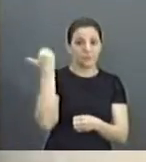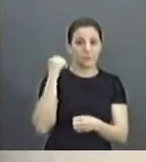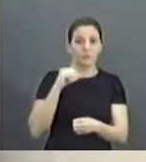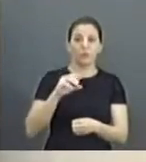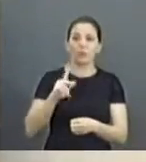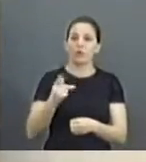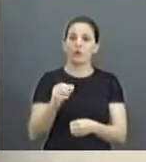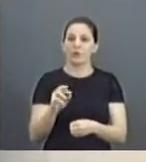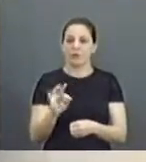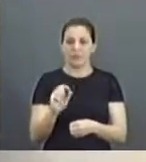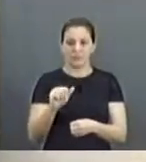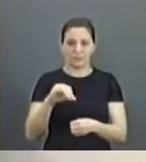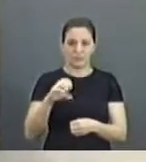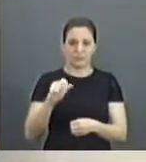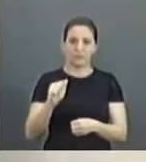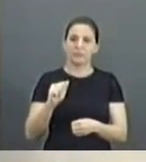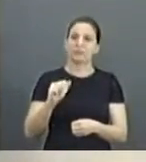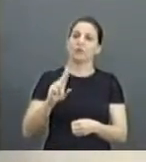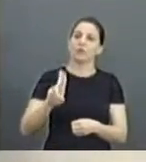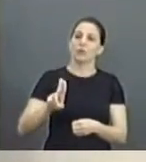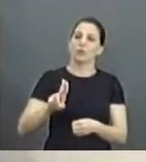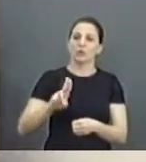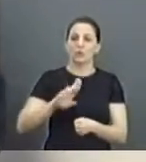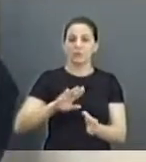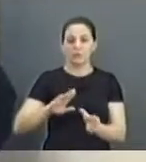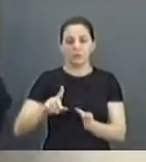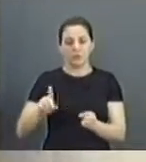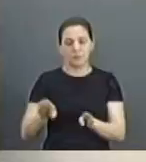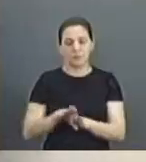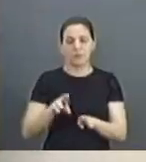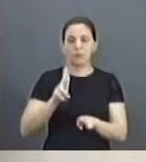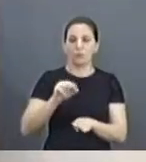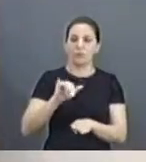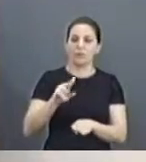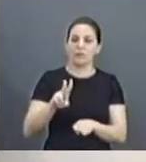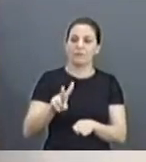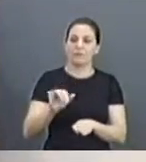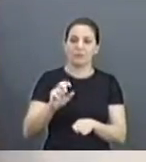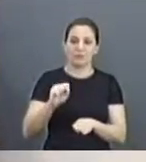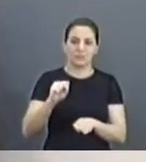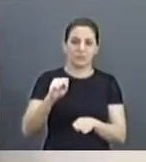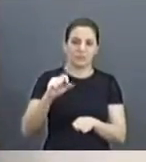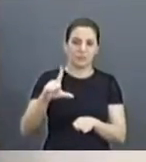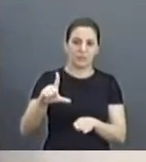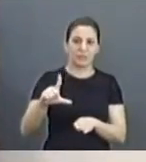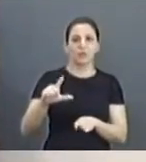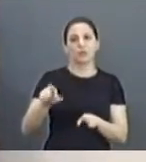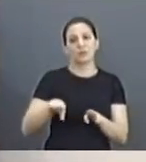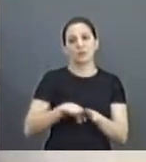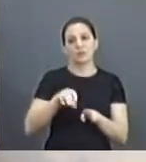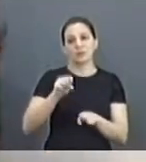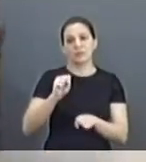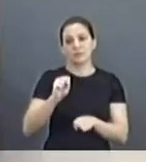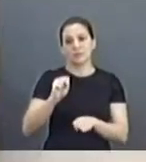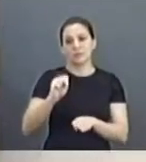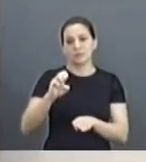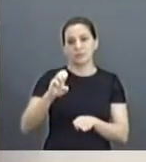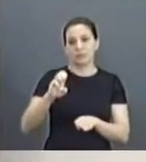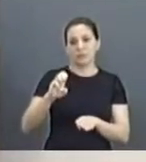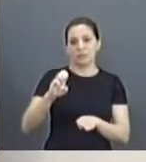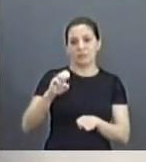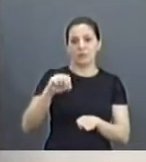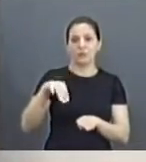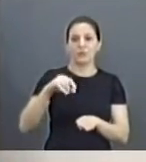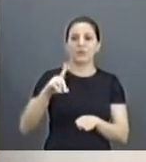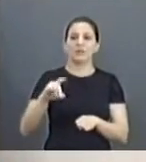universal fomos o ciab day e vendo aí que o pessoal mas os pedidos a maioria para a limpeza